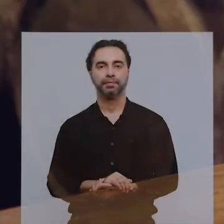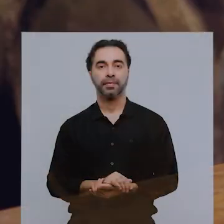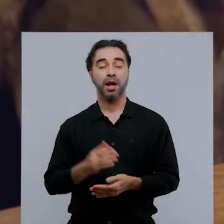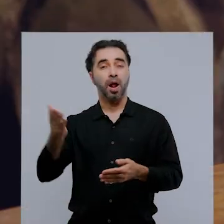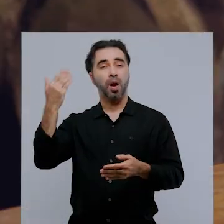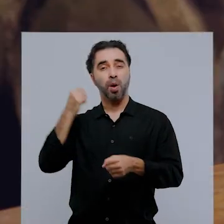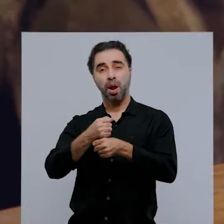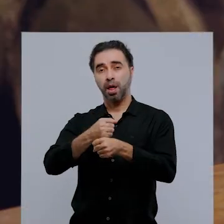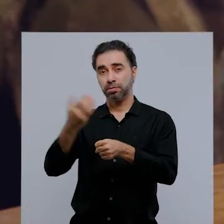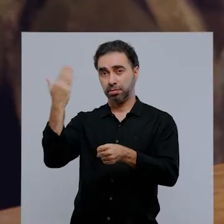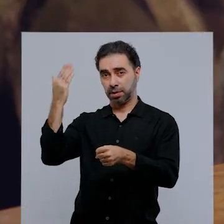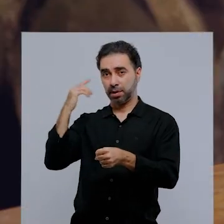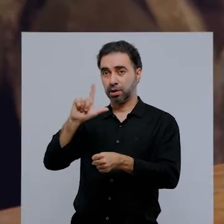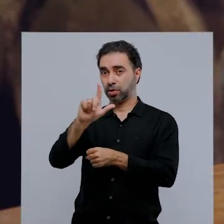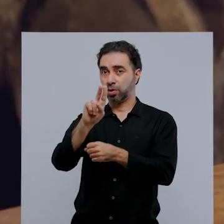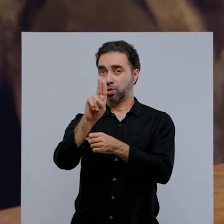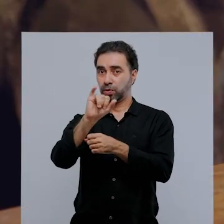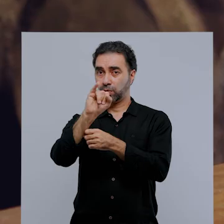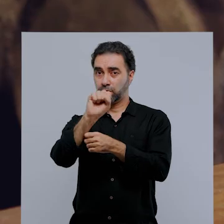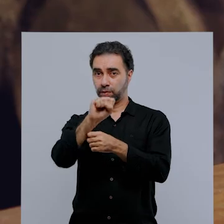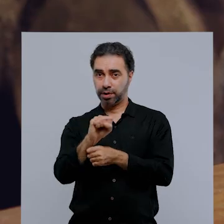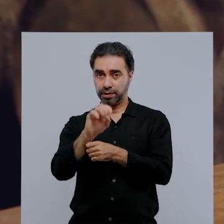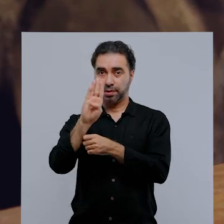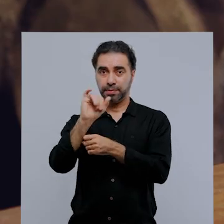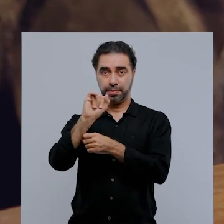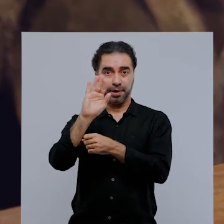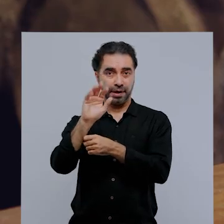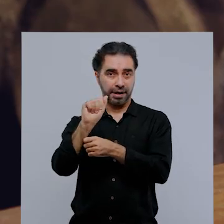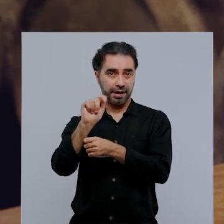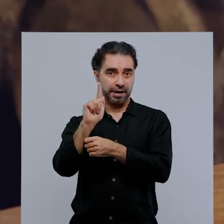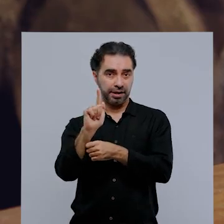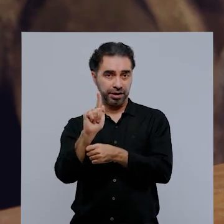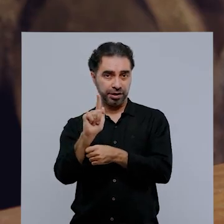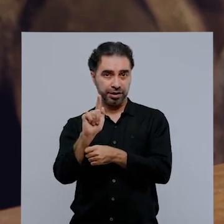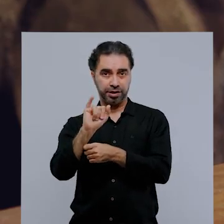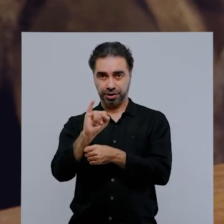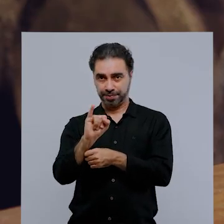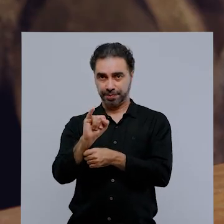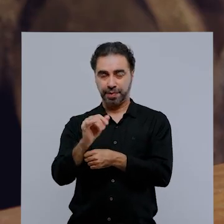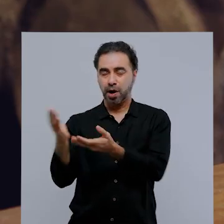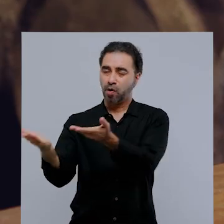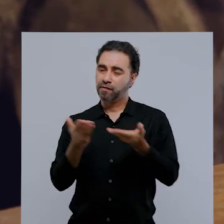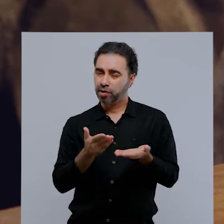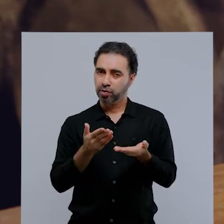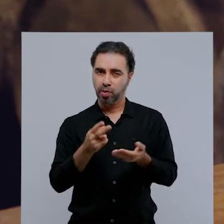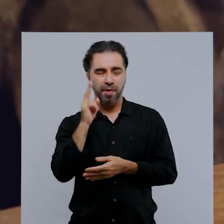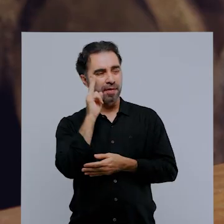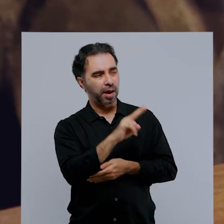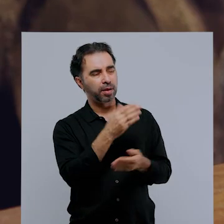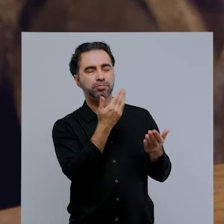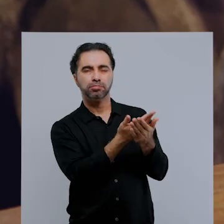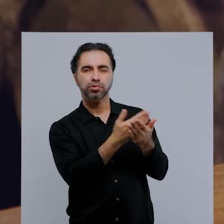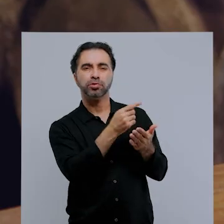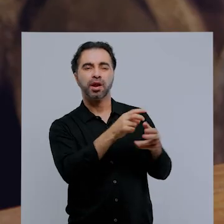Alguns anos atrás, o senhor Luiz Biagi me convidou para fazer um estudo lá na fazenda dele. Ele estava com a ideia